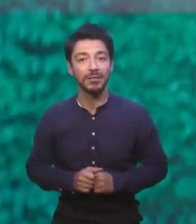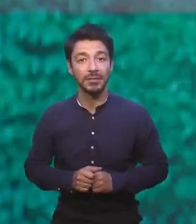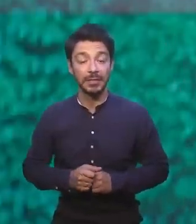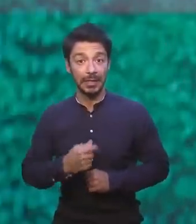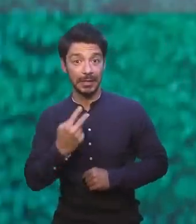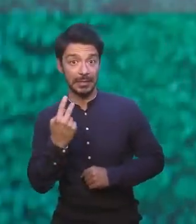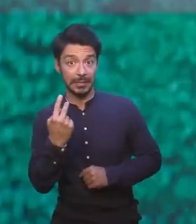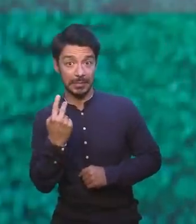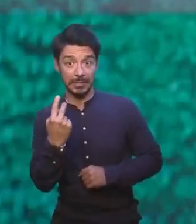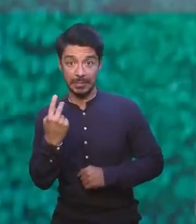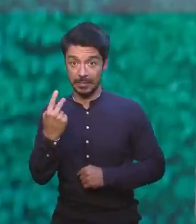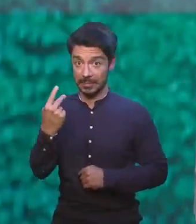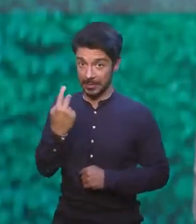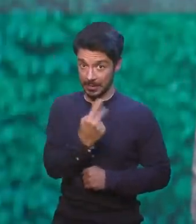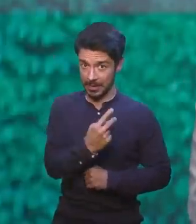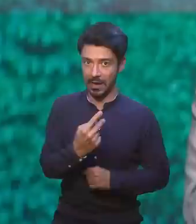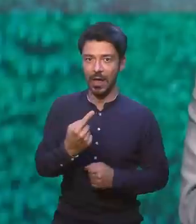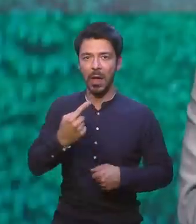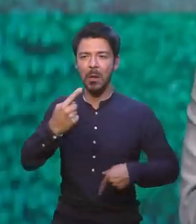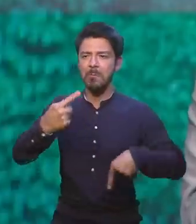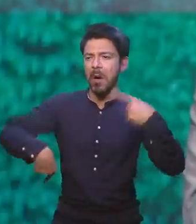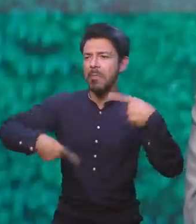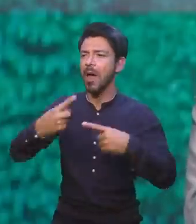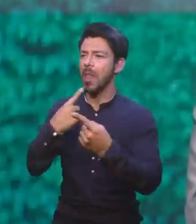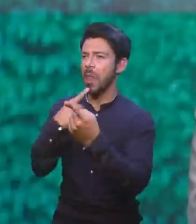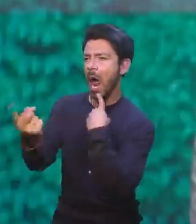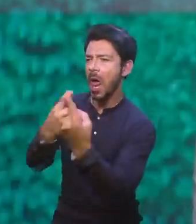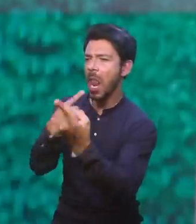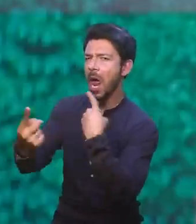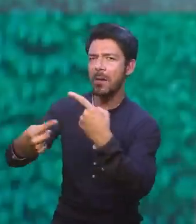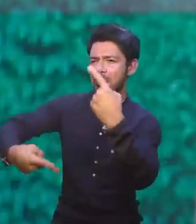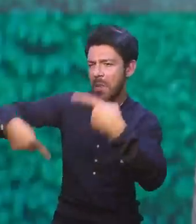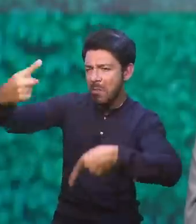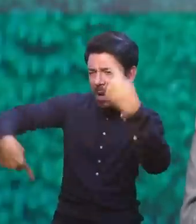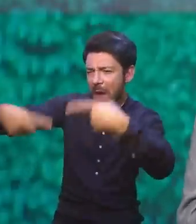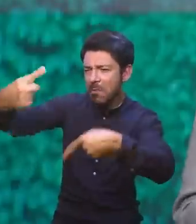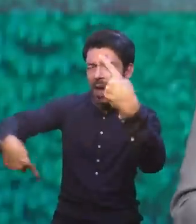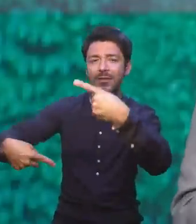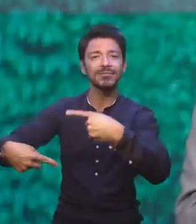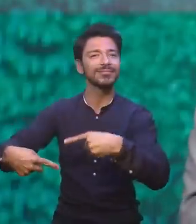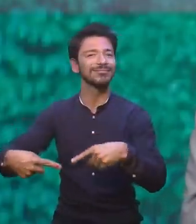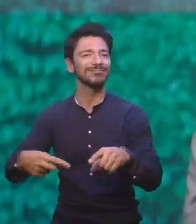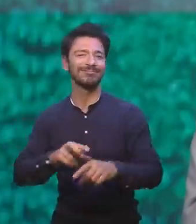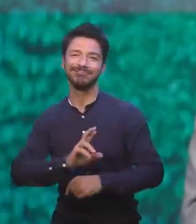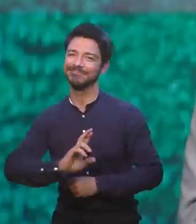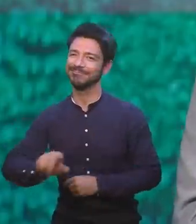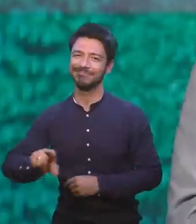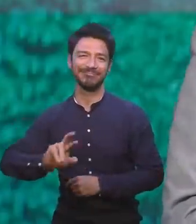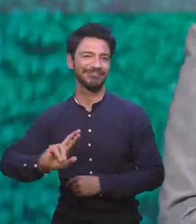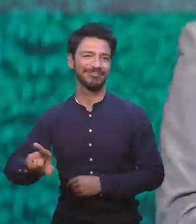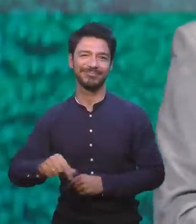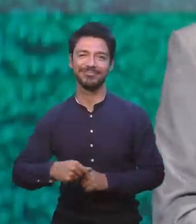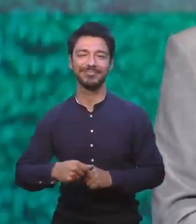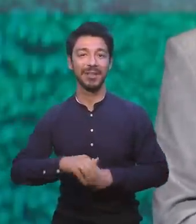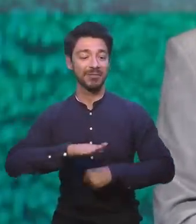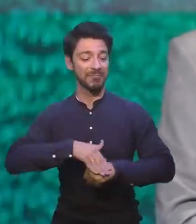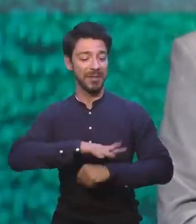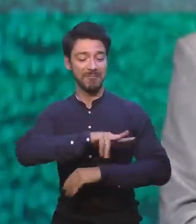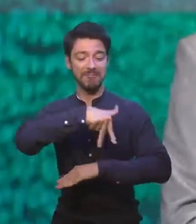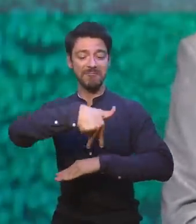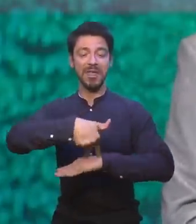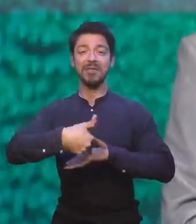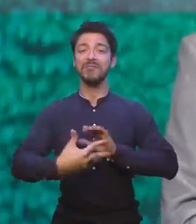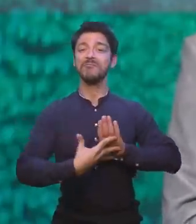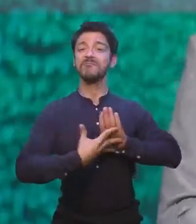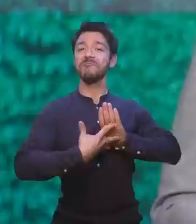discussão verbal. Ele simplesmente utilizava o exemplo, o vigor do exemplo